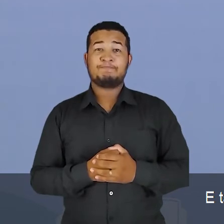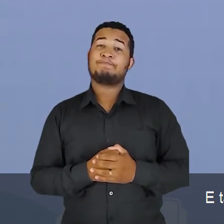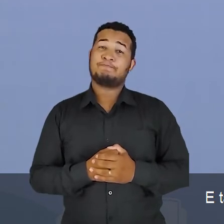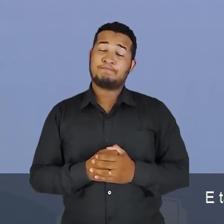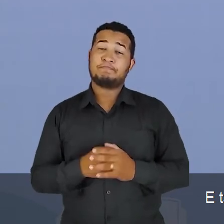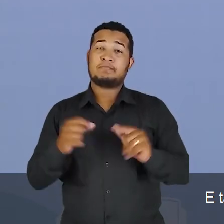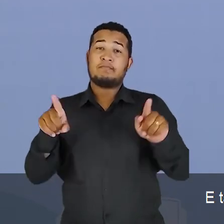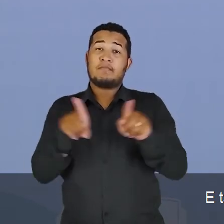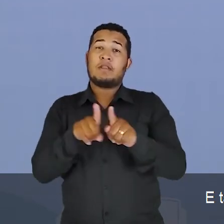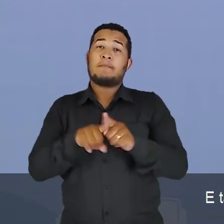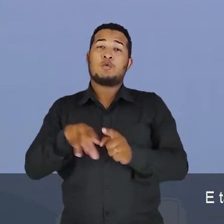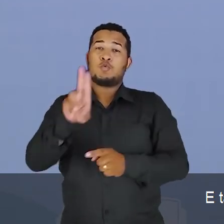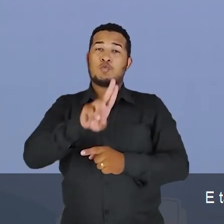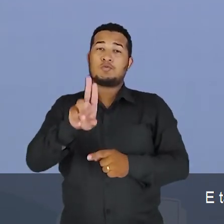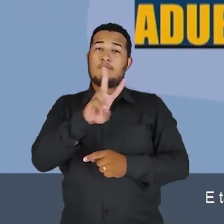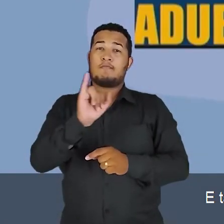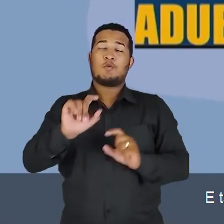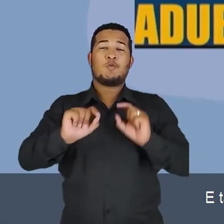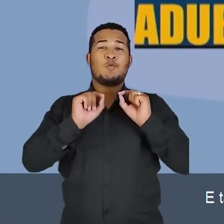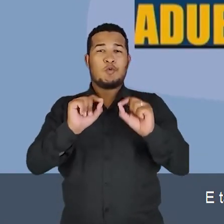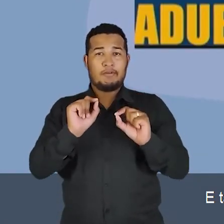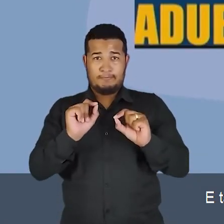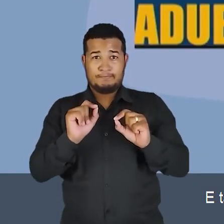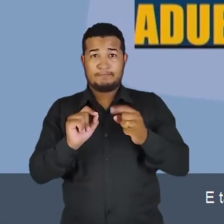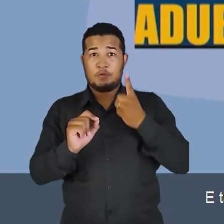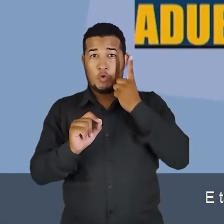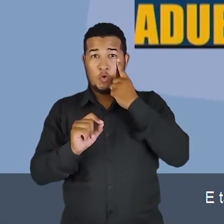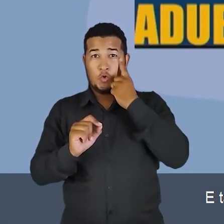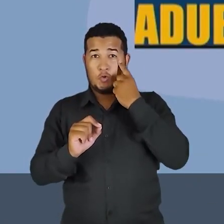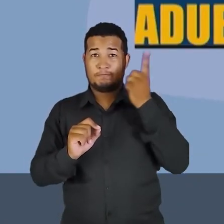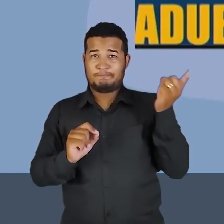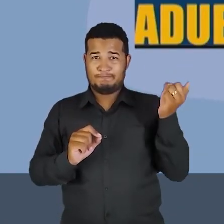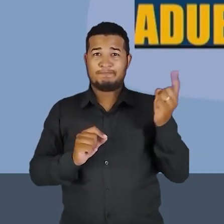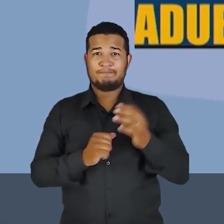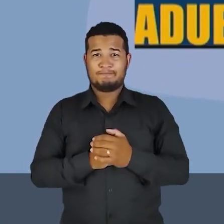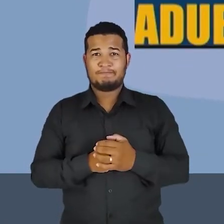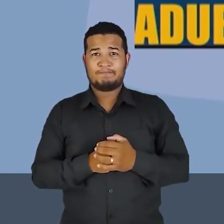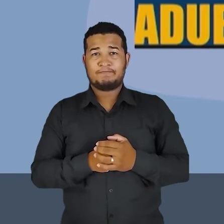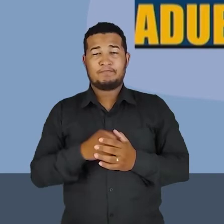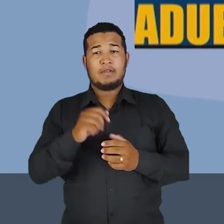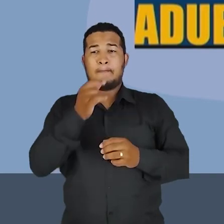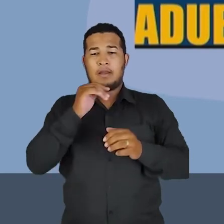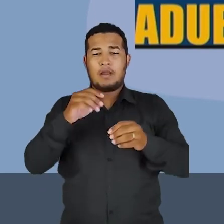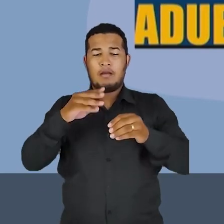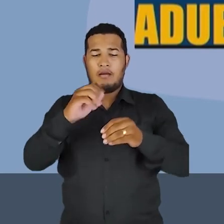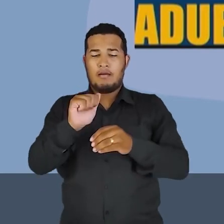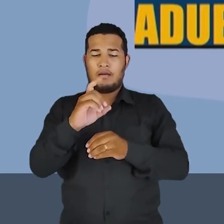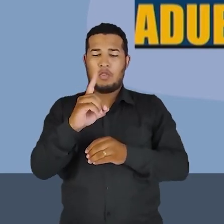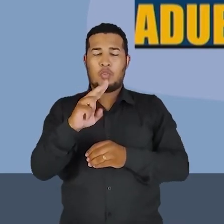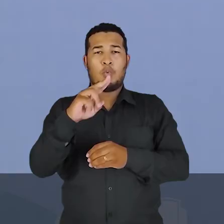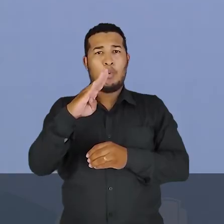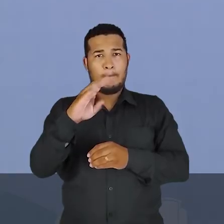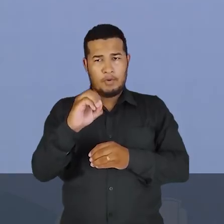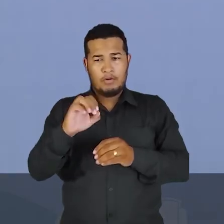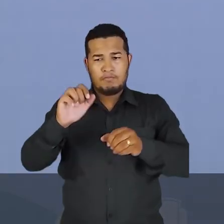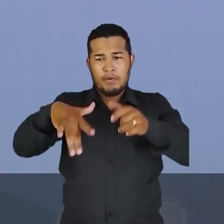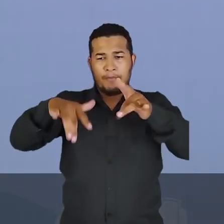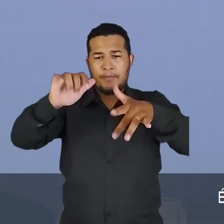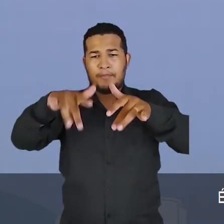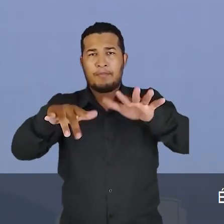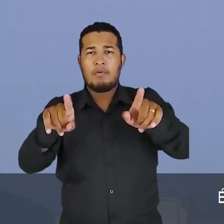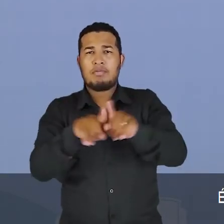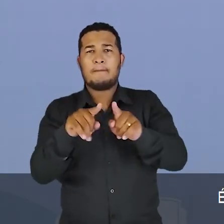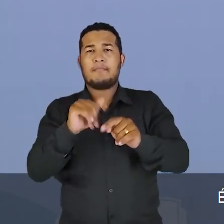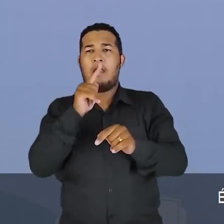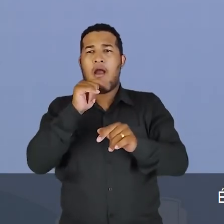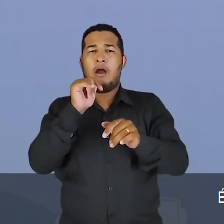também, né, nós vamos utilizar também nessa recuperação, olha lá na imagem, uma adubação e a irrigação. Olha para cá, é